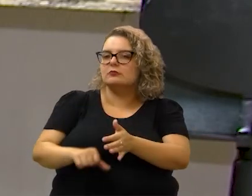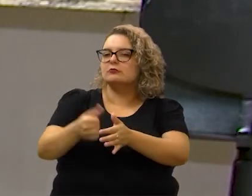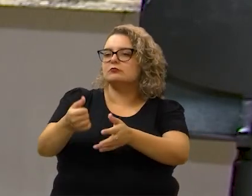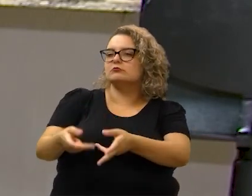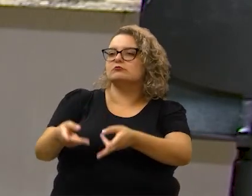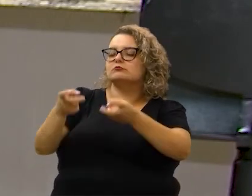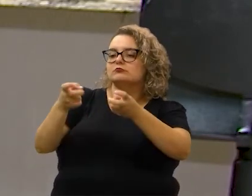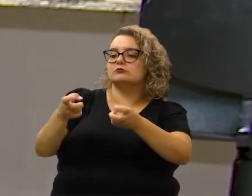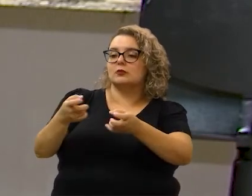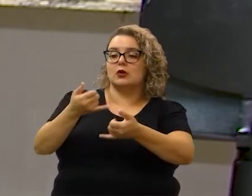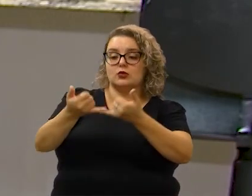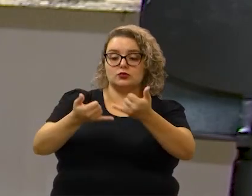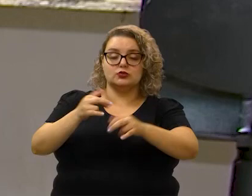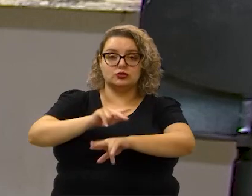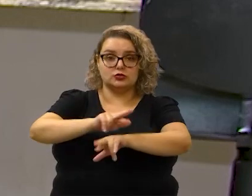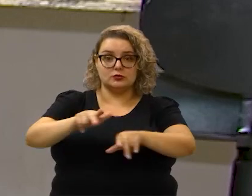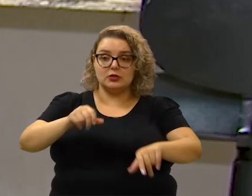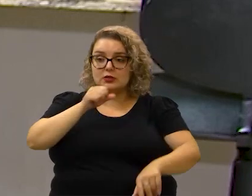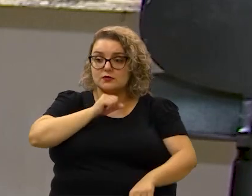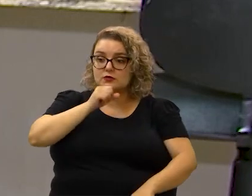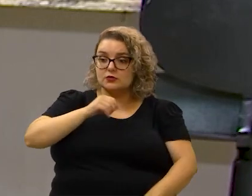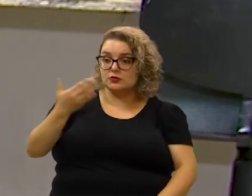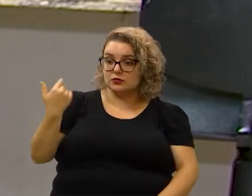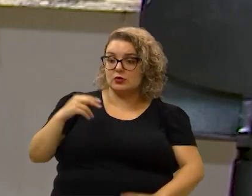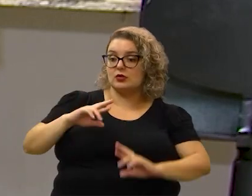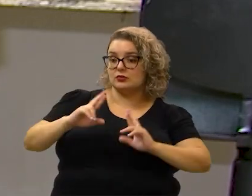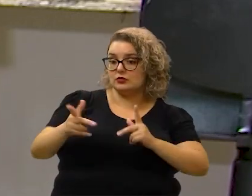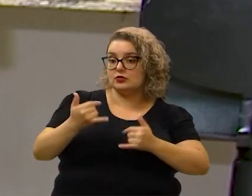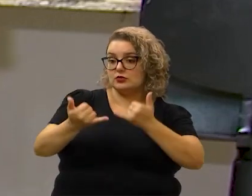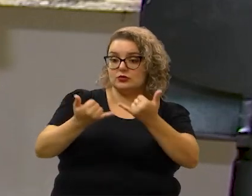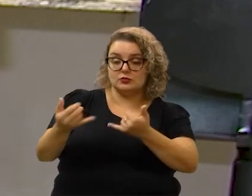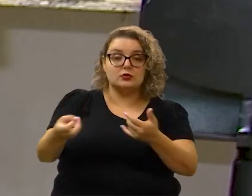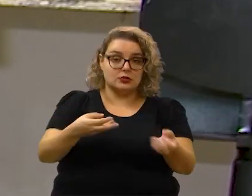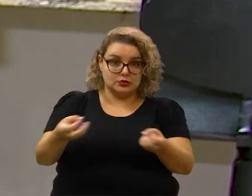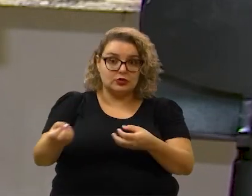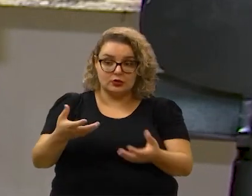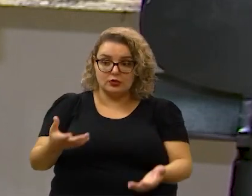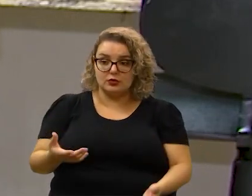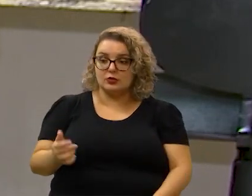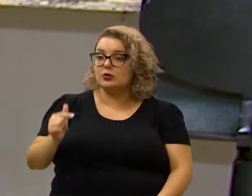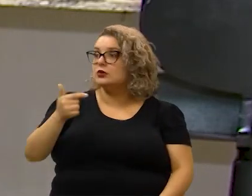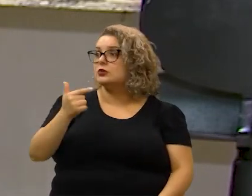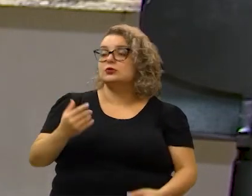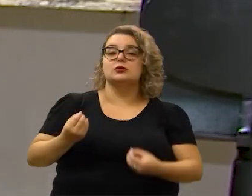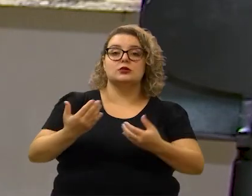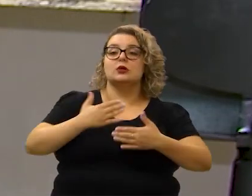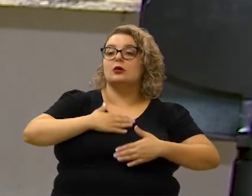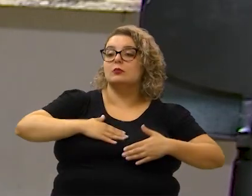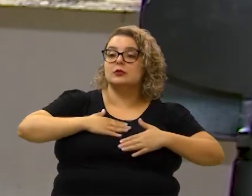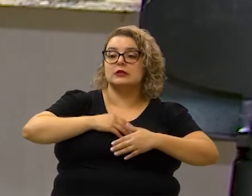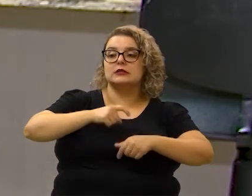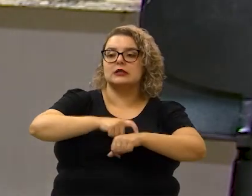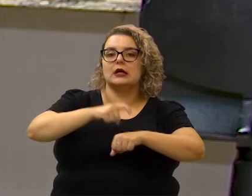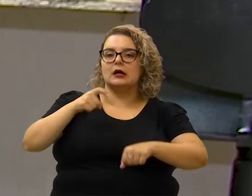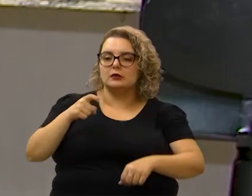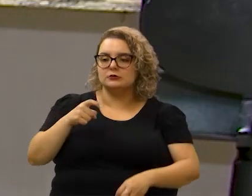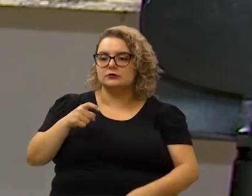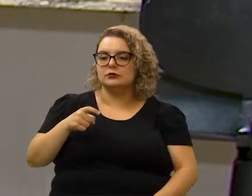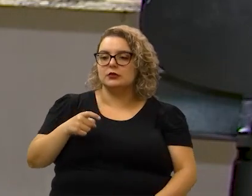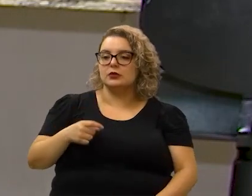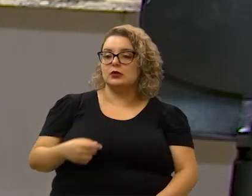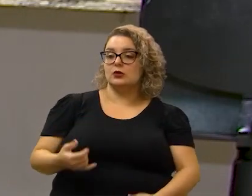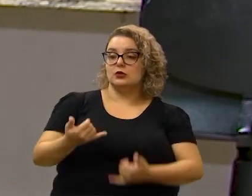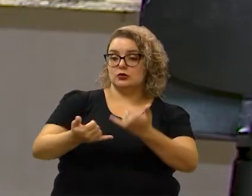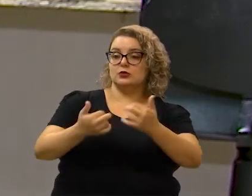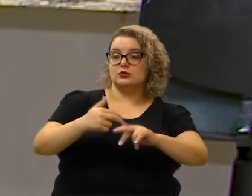primeira diferença. Os brinquedos antigos, diferente dos brinquedos atuais, né, eles não trazem um prazer imediato. Já